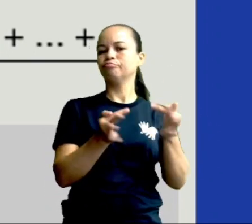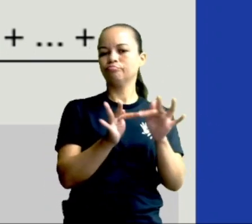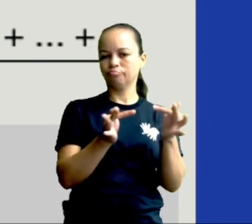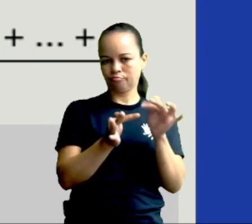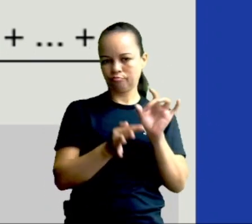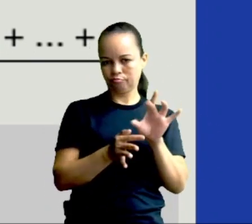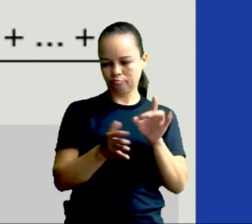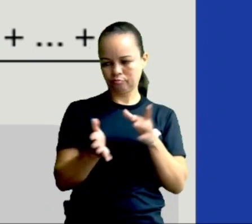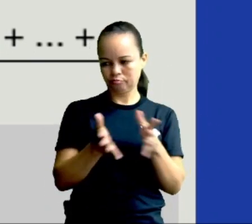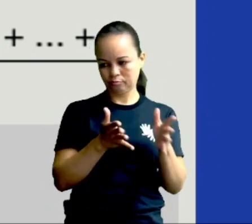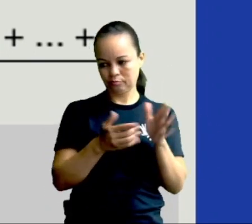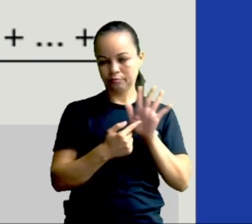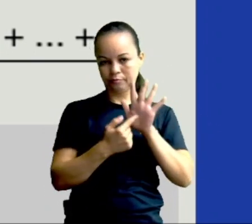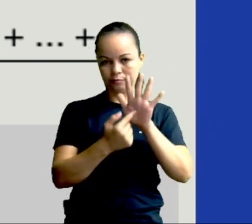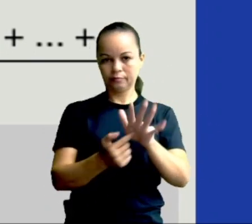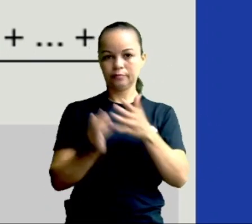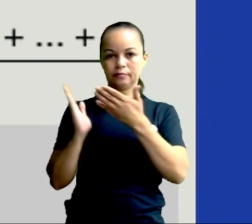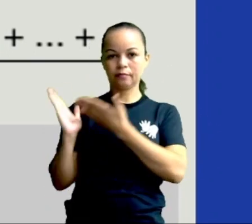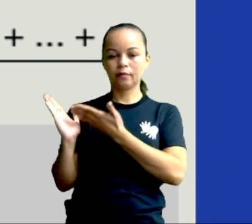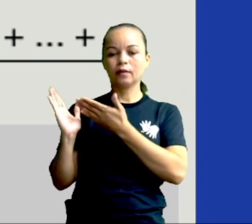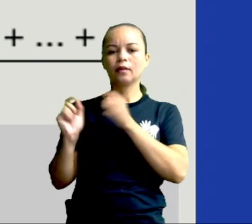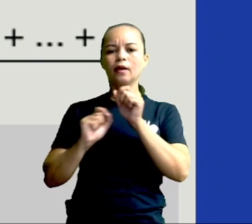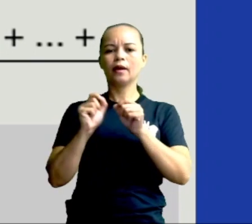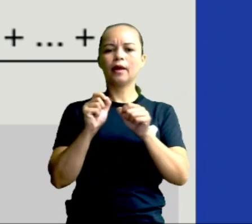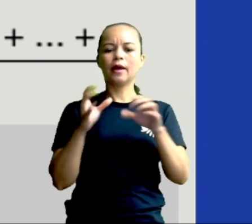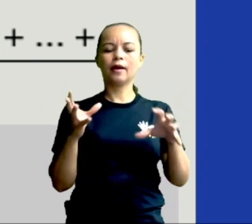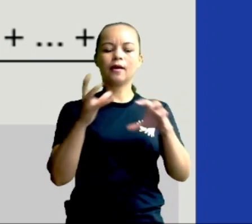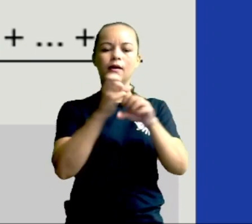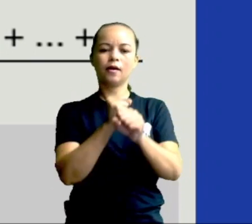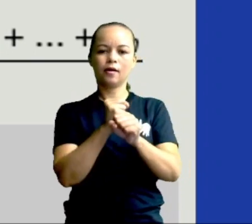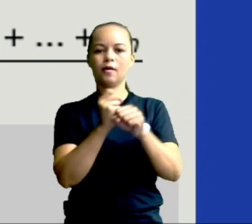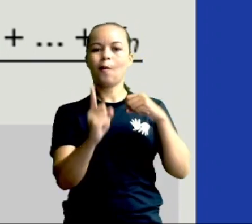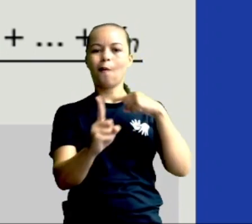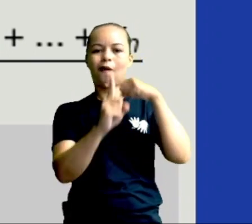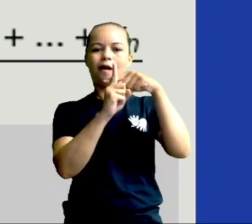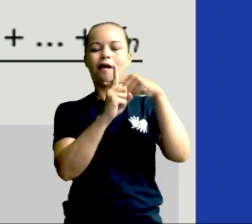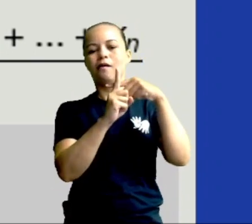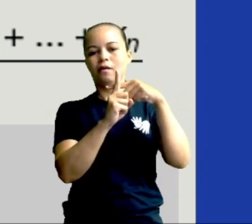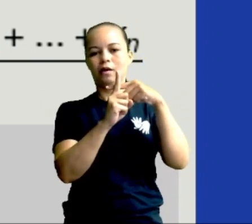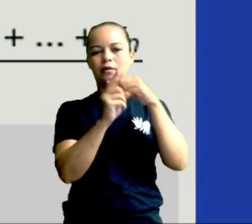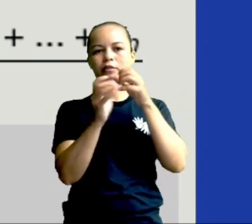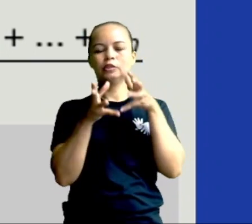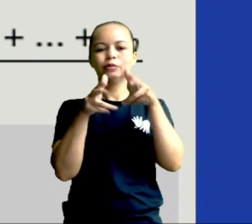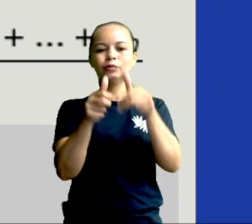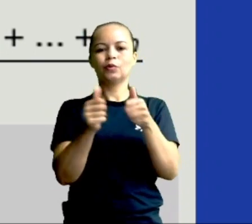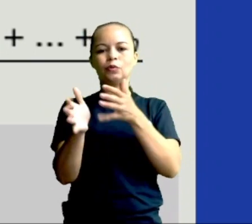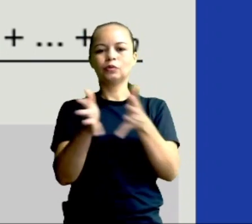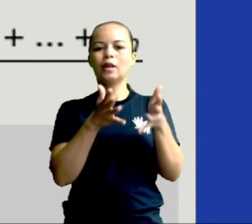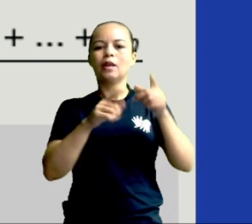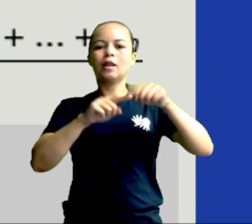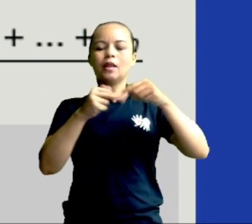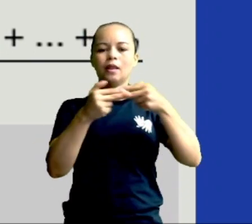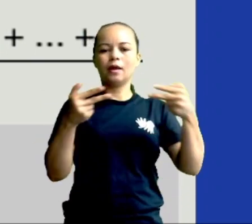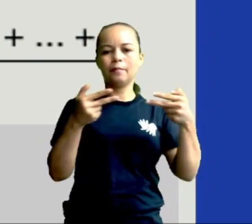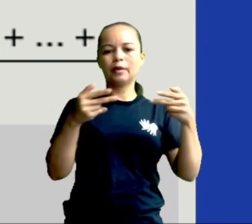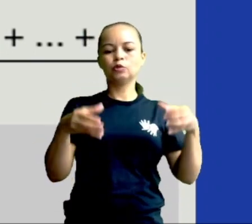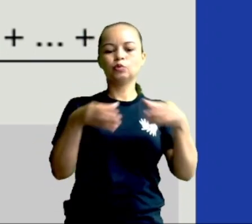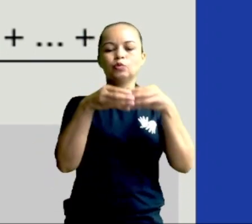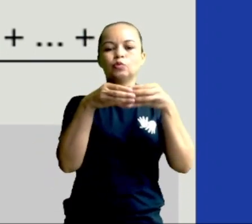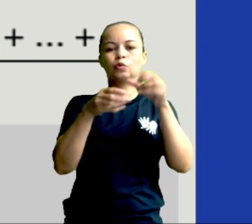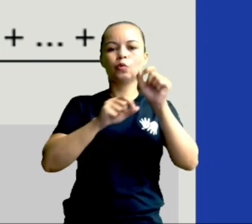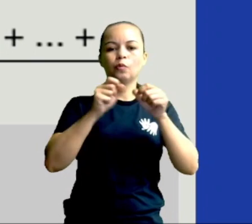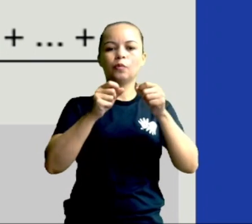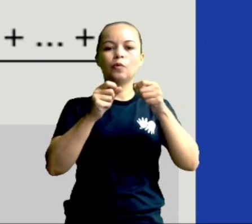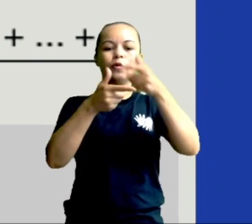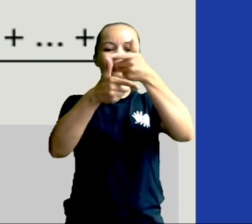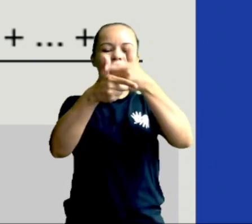a média aritmética simples é calculada pela soma de todos os elementos do conjunto dividida pela